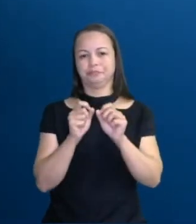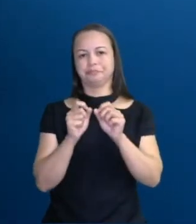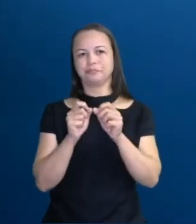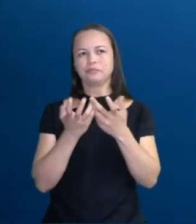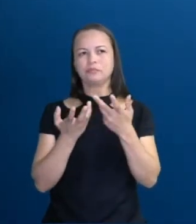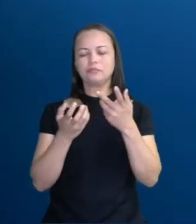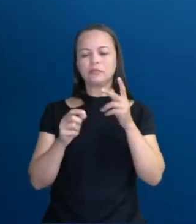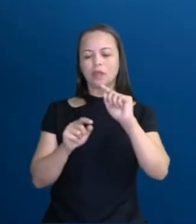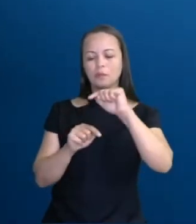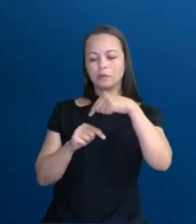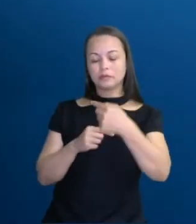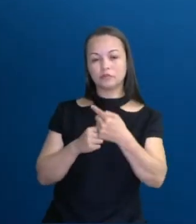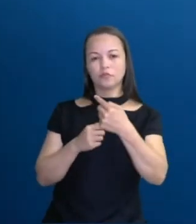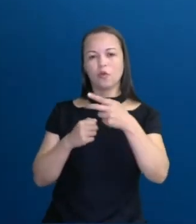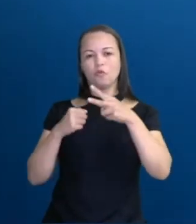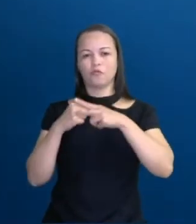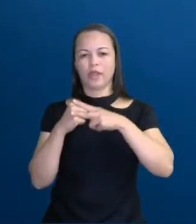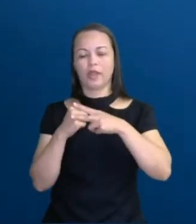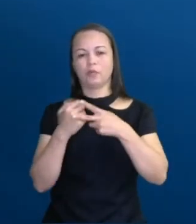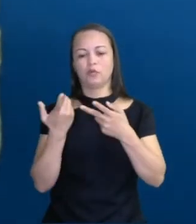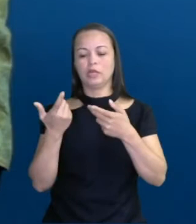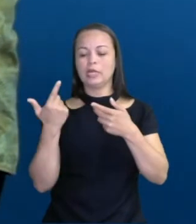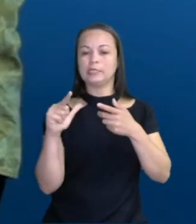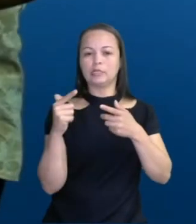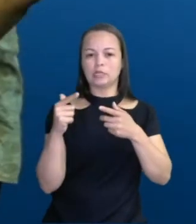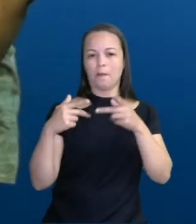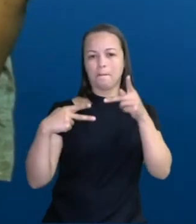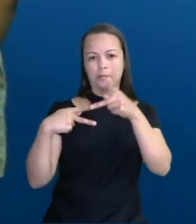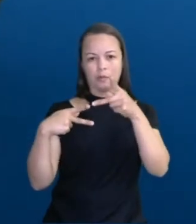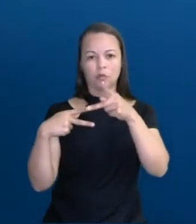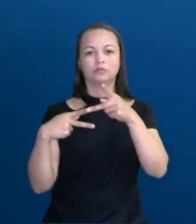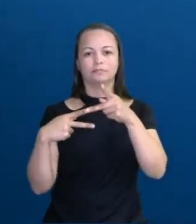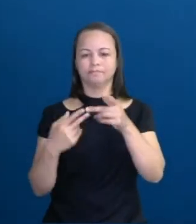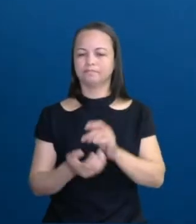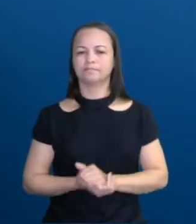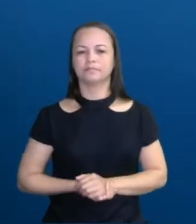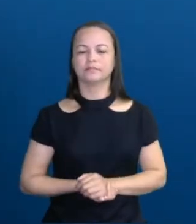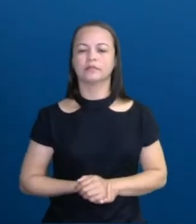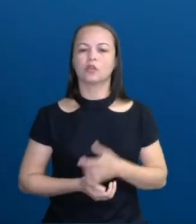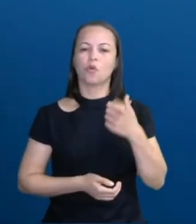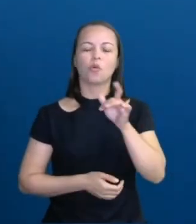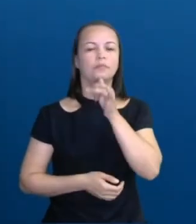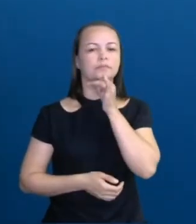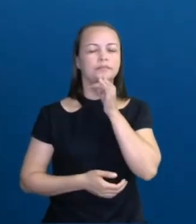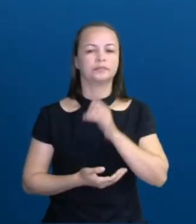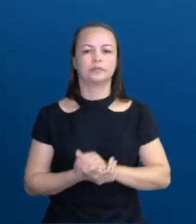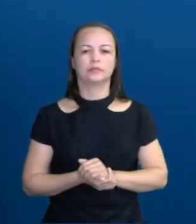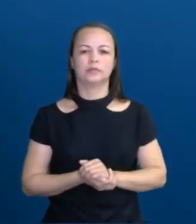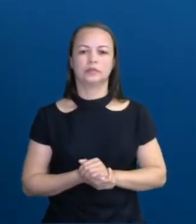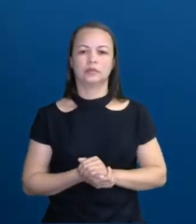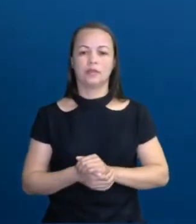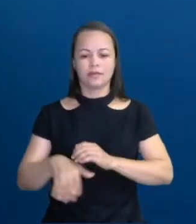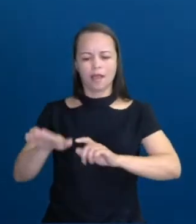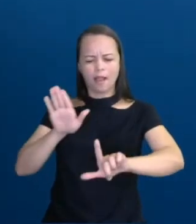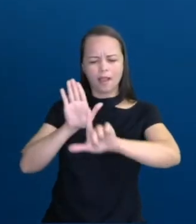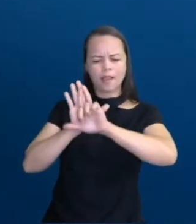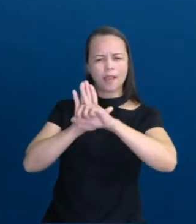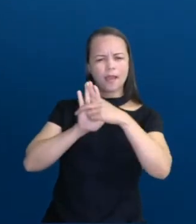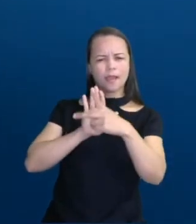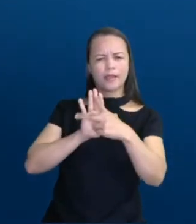trânsito após o verbo transitivo direto não aparece preposição outro exemplo aquela lei